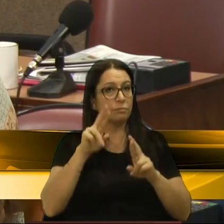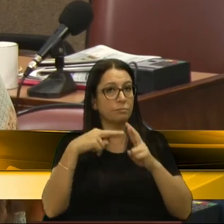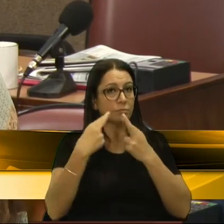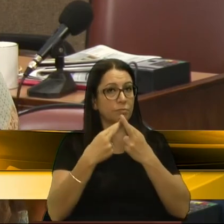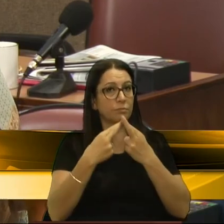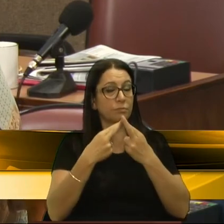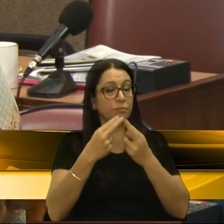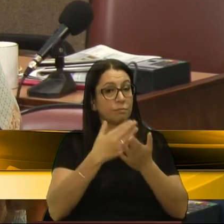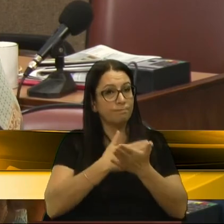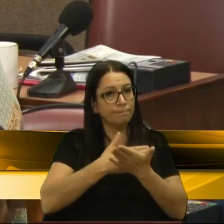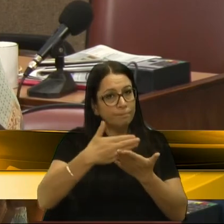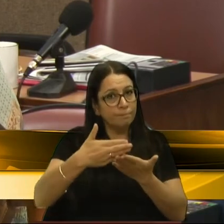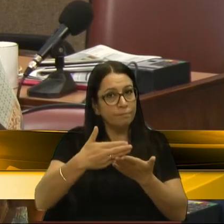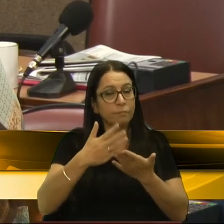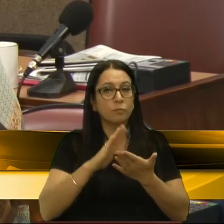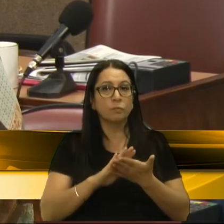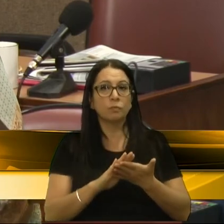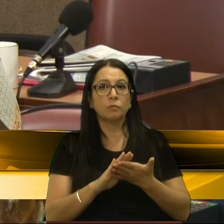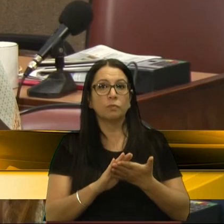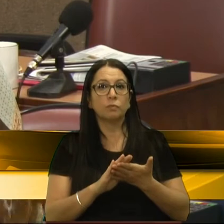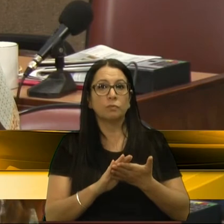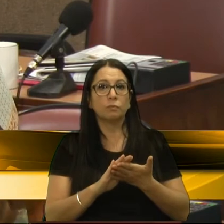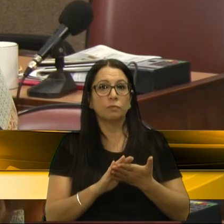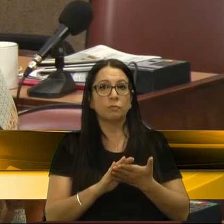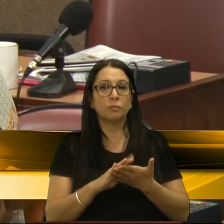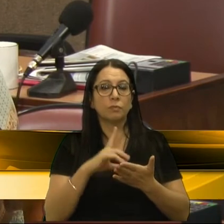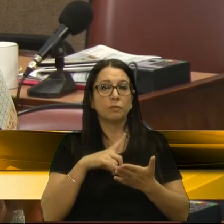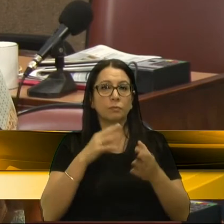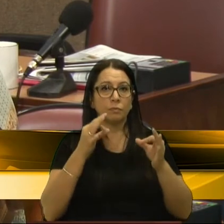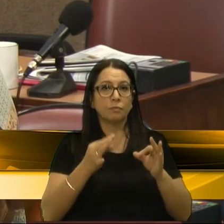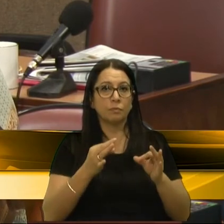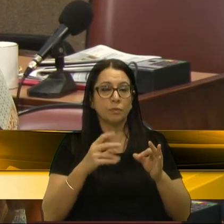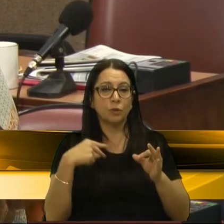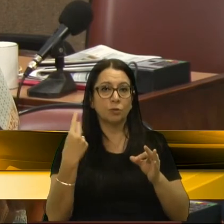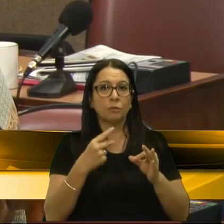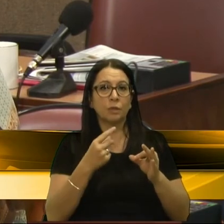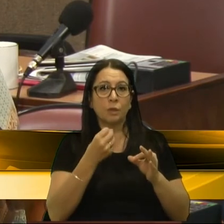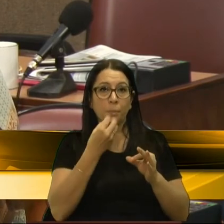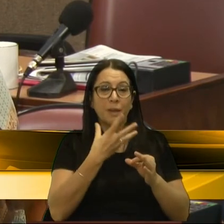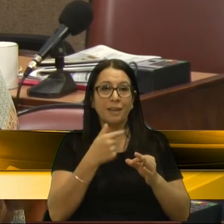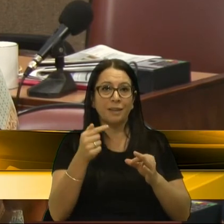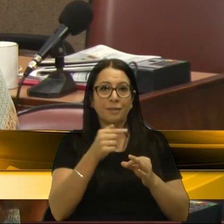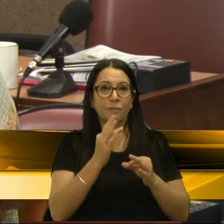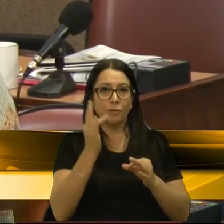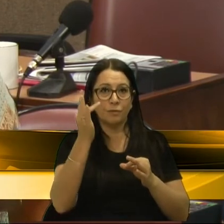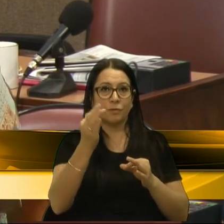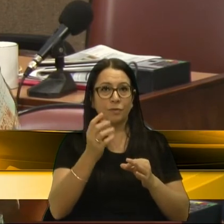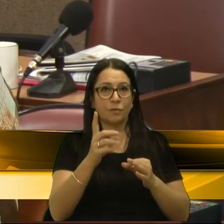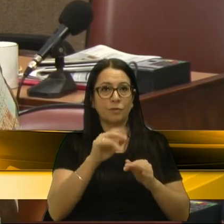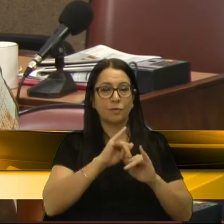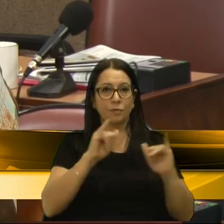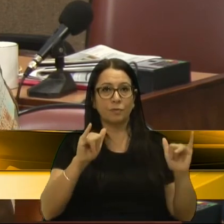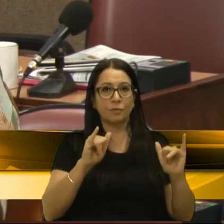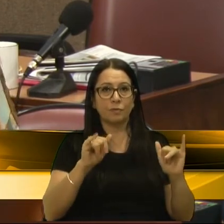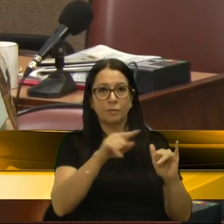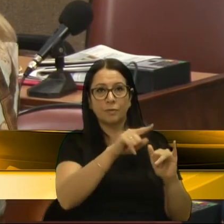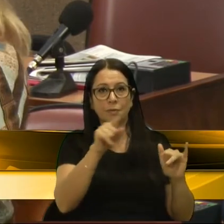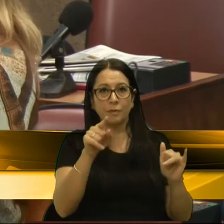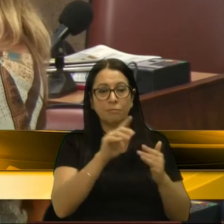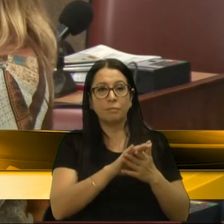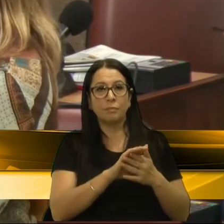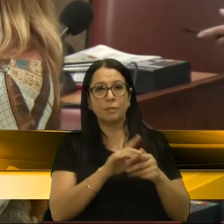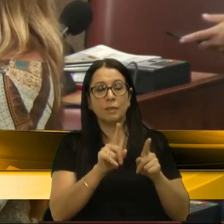bem inicial, né? E que tenho certeza que nós colheremos bons frutos disso. Era essa informação que eu queria passar.